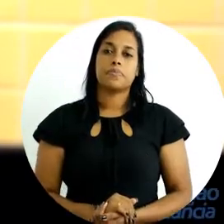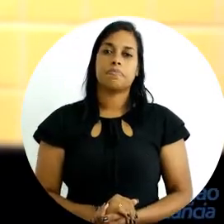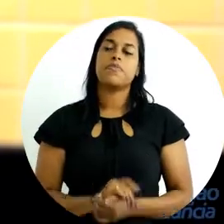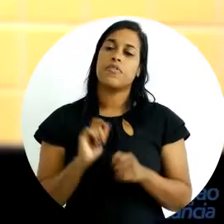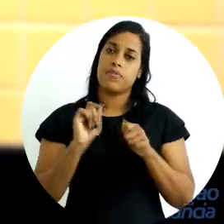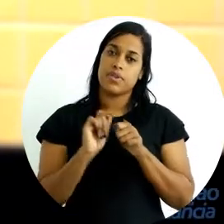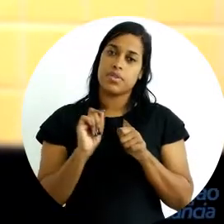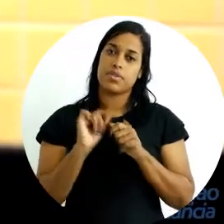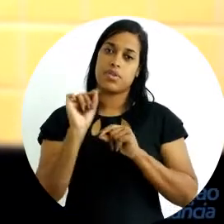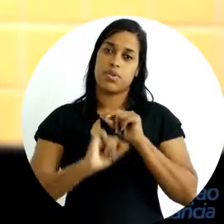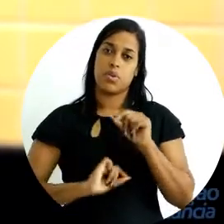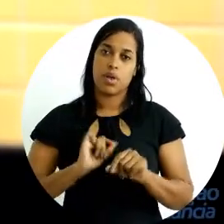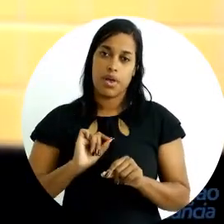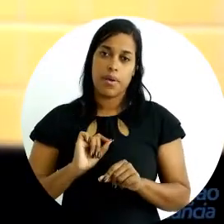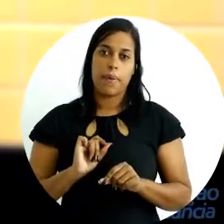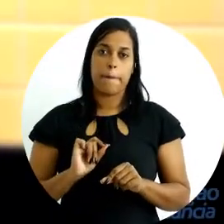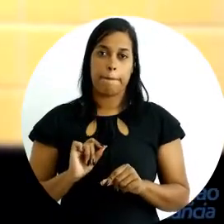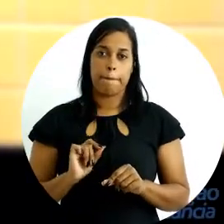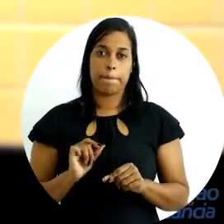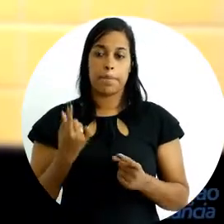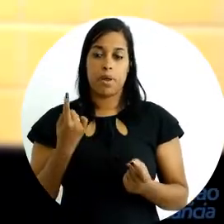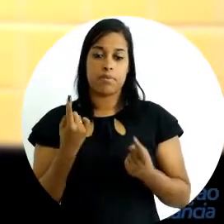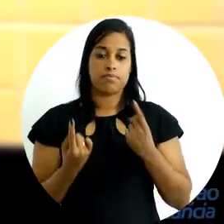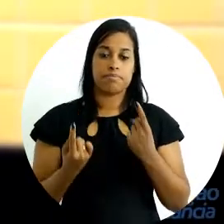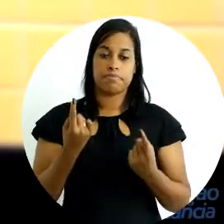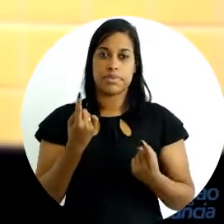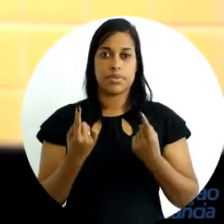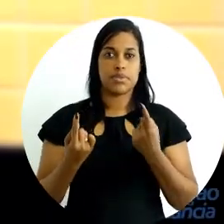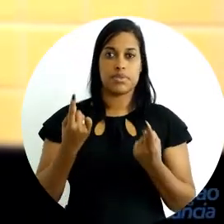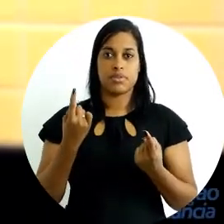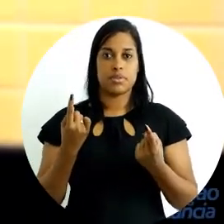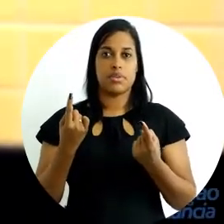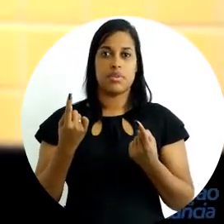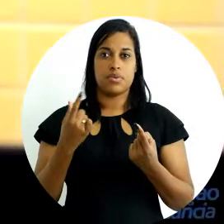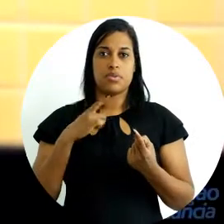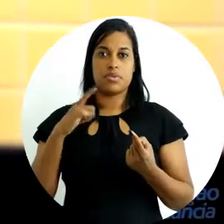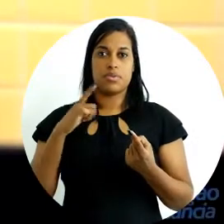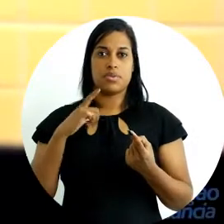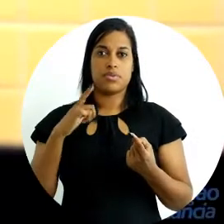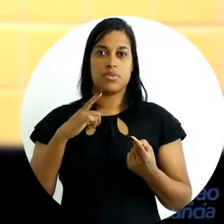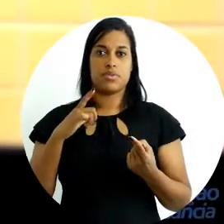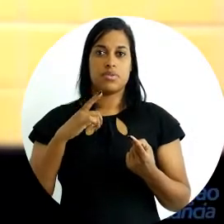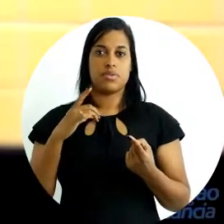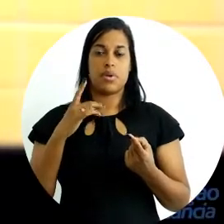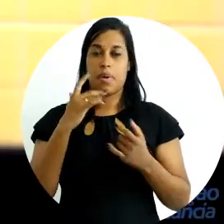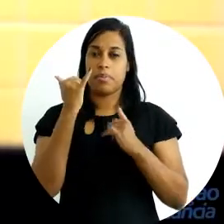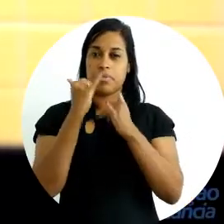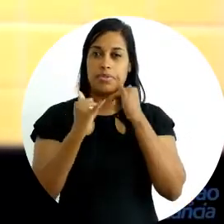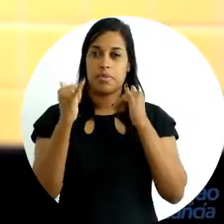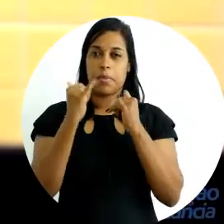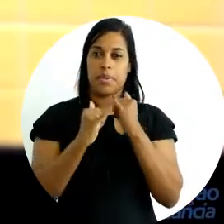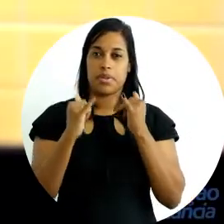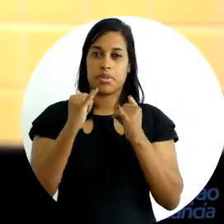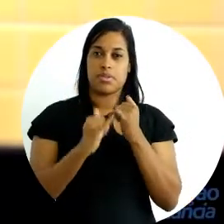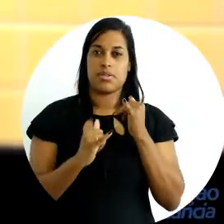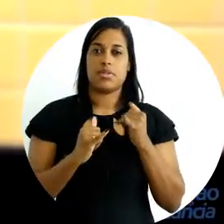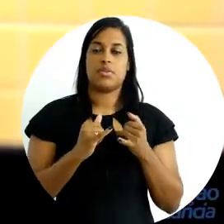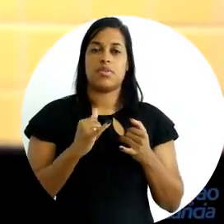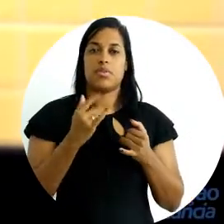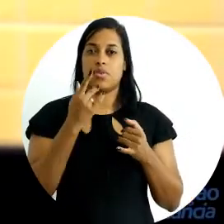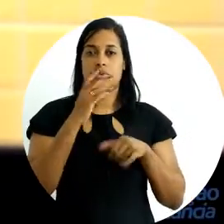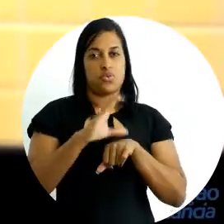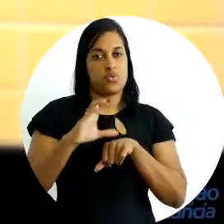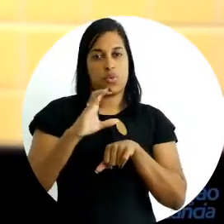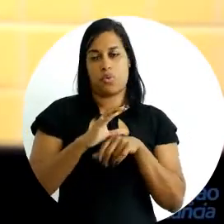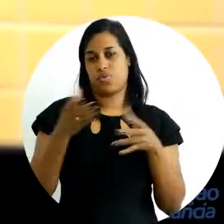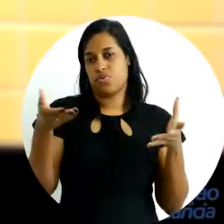seja, fazendo uma comparação grotesca, nós tínhamos algo muito parecido com o que nós